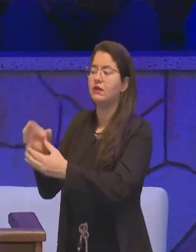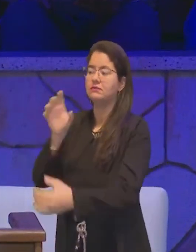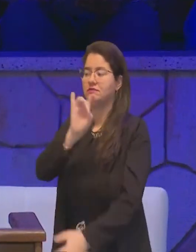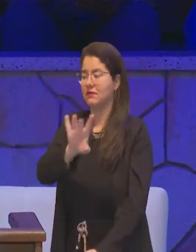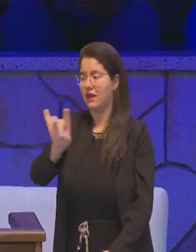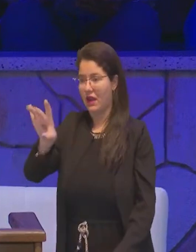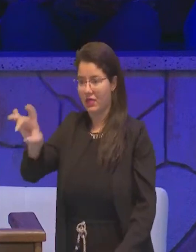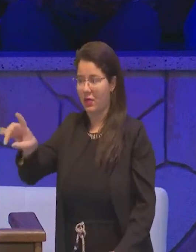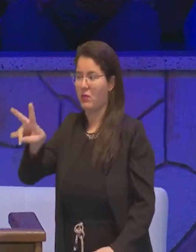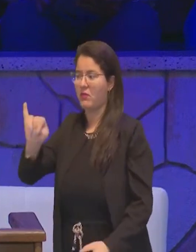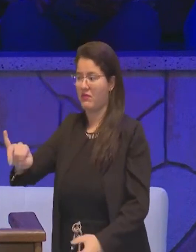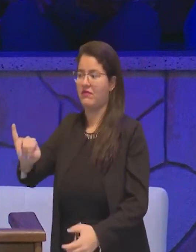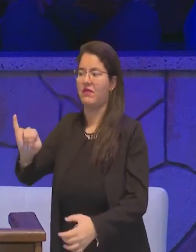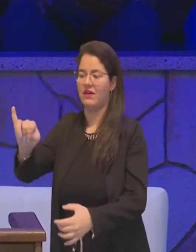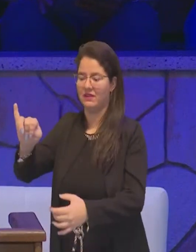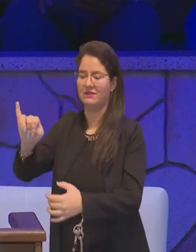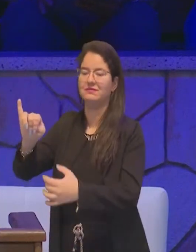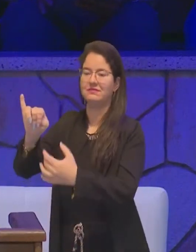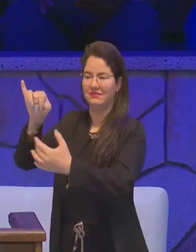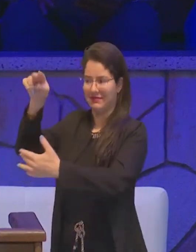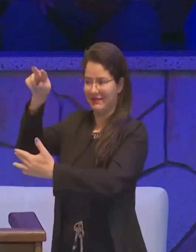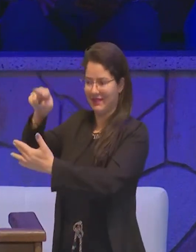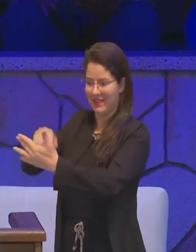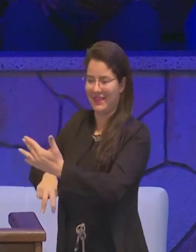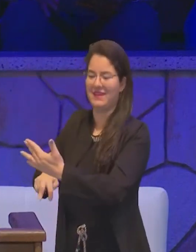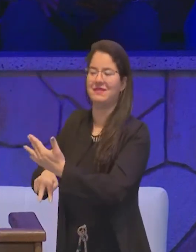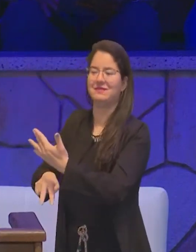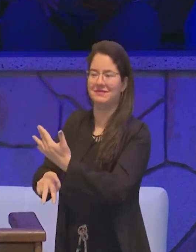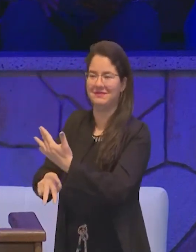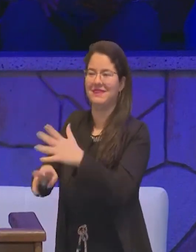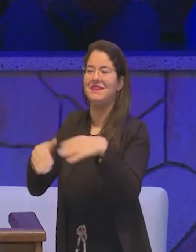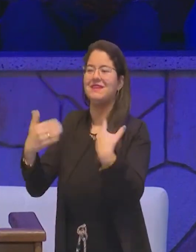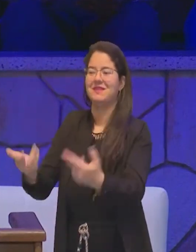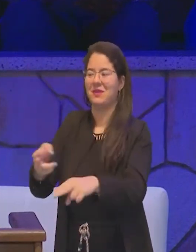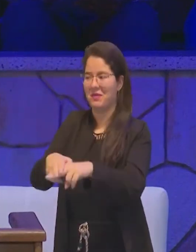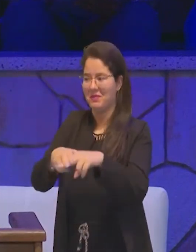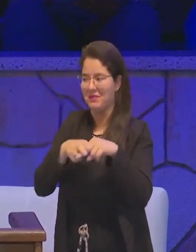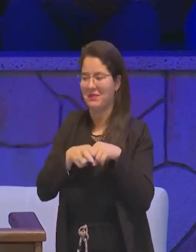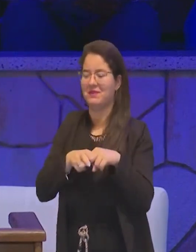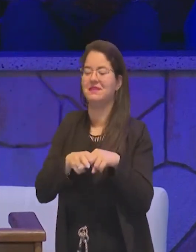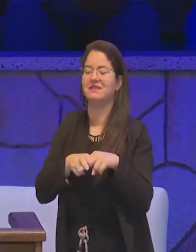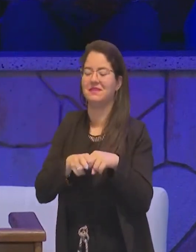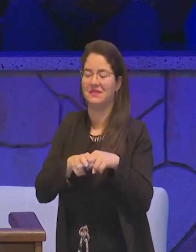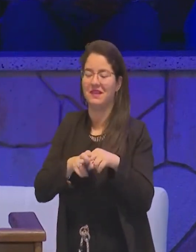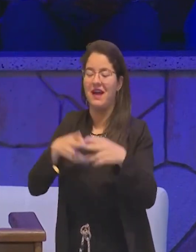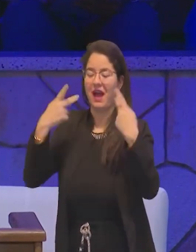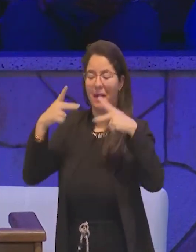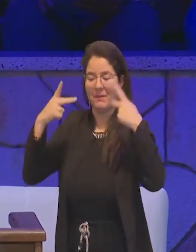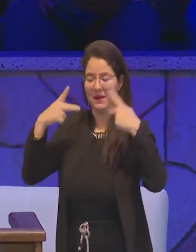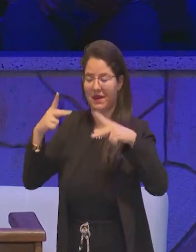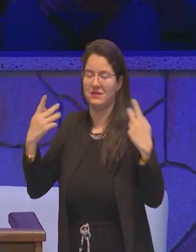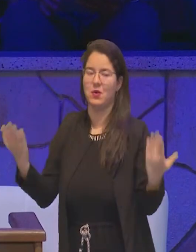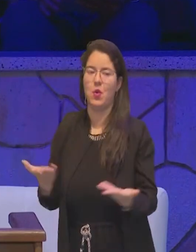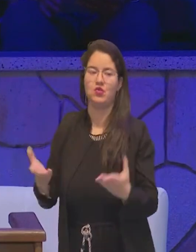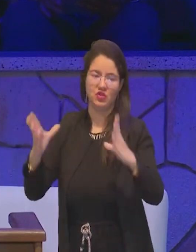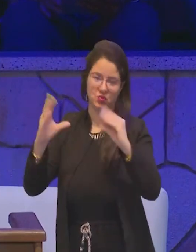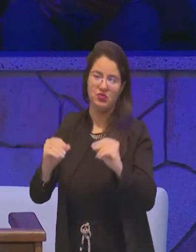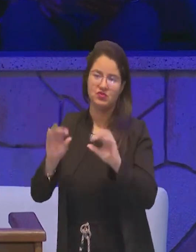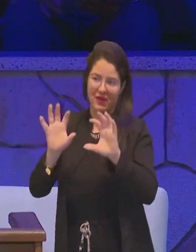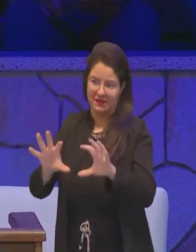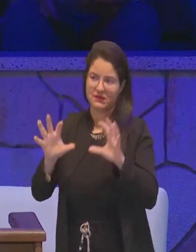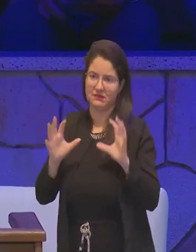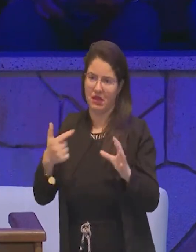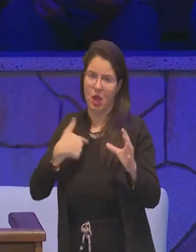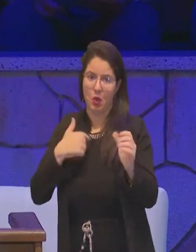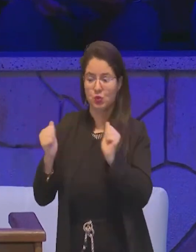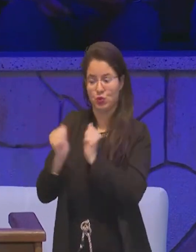uma parte, um ponto dessa pregação. E portanto essa noite a pregação será dessa forma, que o Senhor